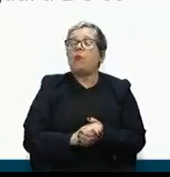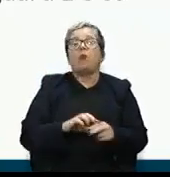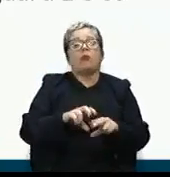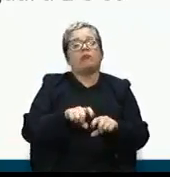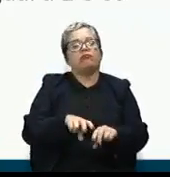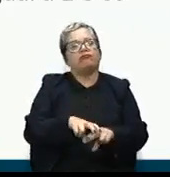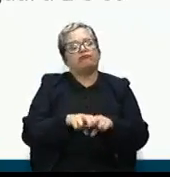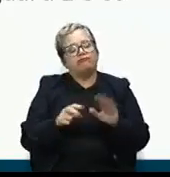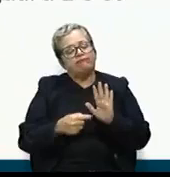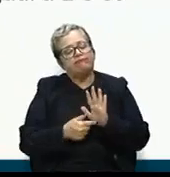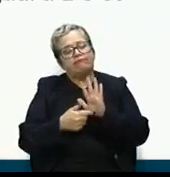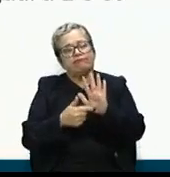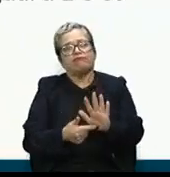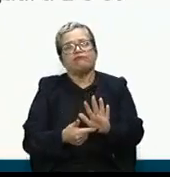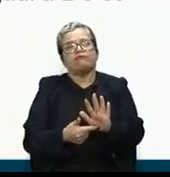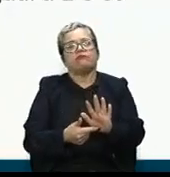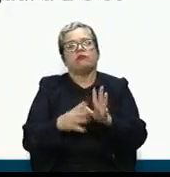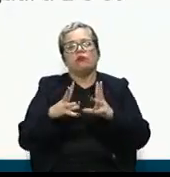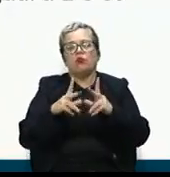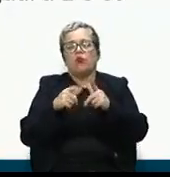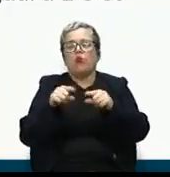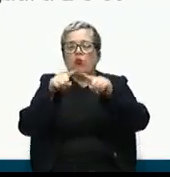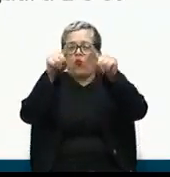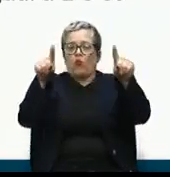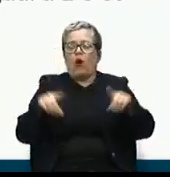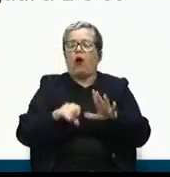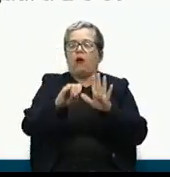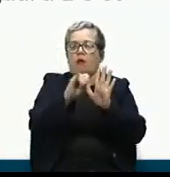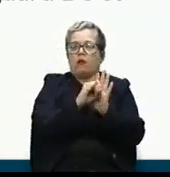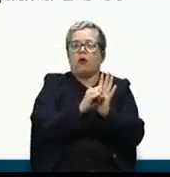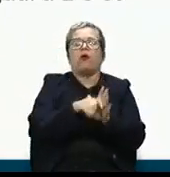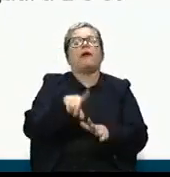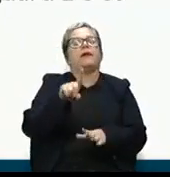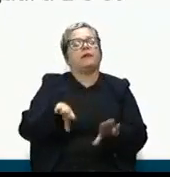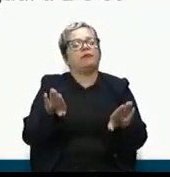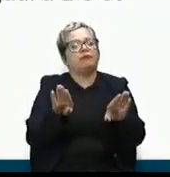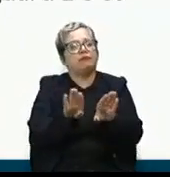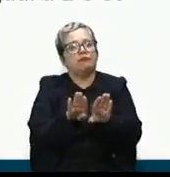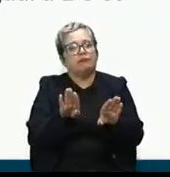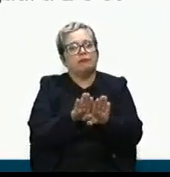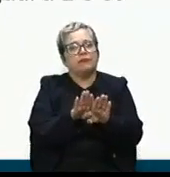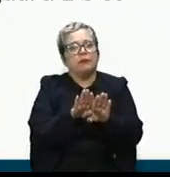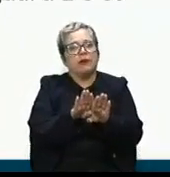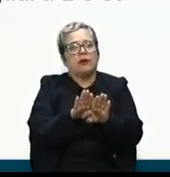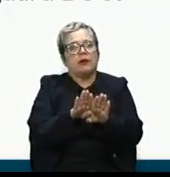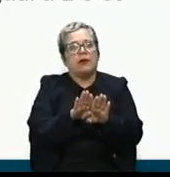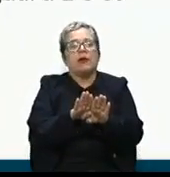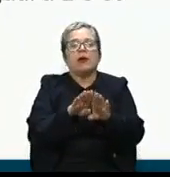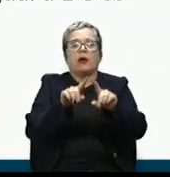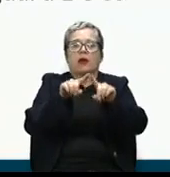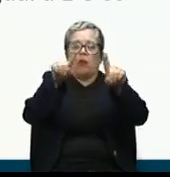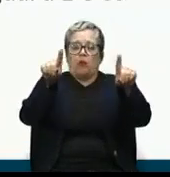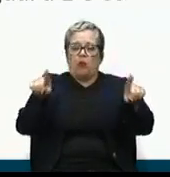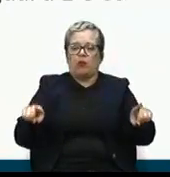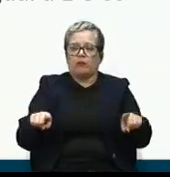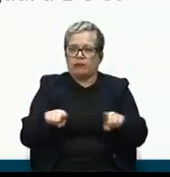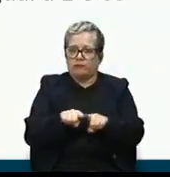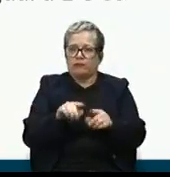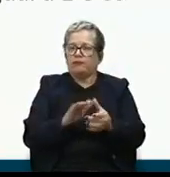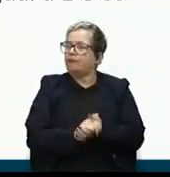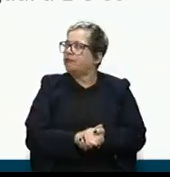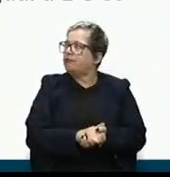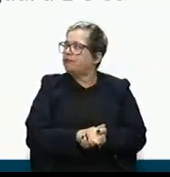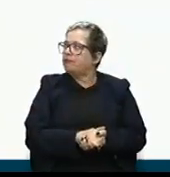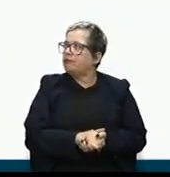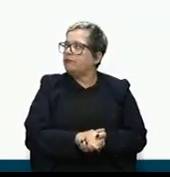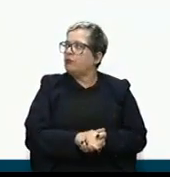destaque que nós damos aqui. E toda matriz de identidade, ela também é do tipo quadrangular. Agora, nós